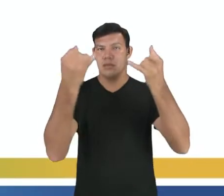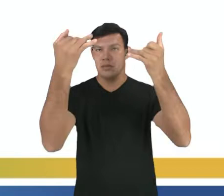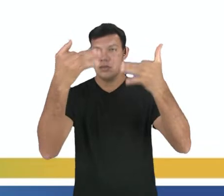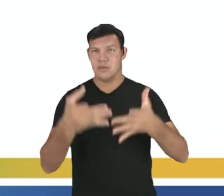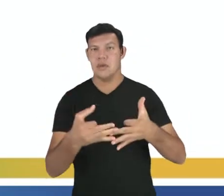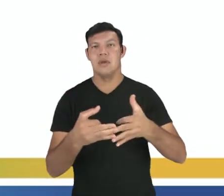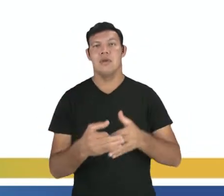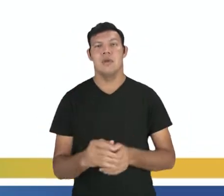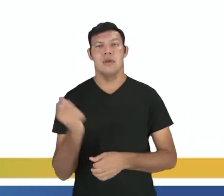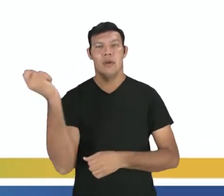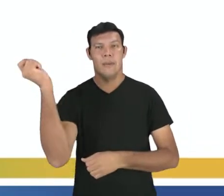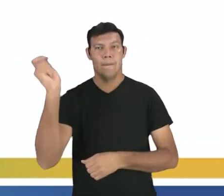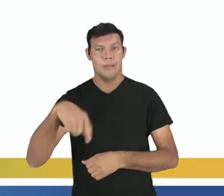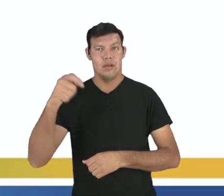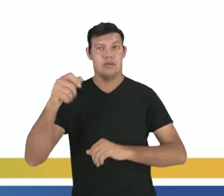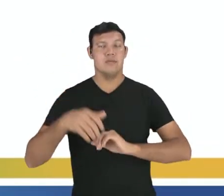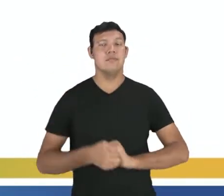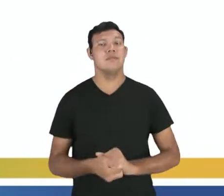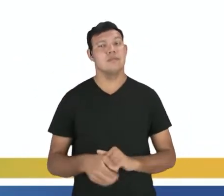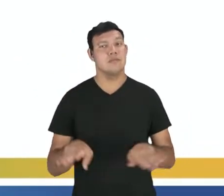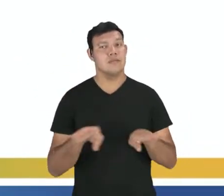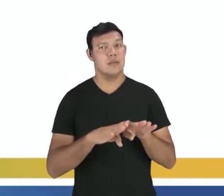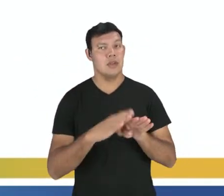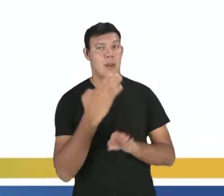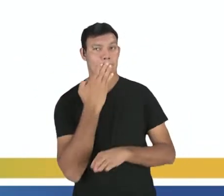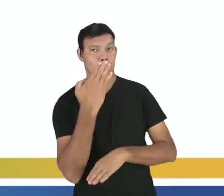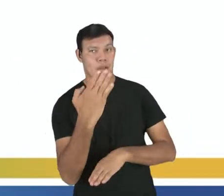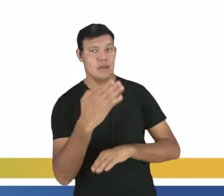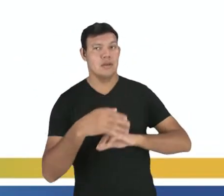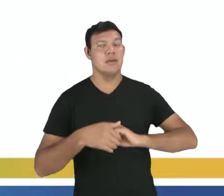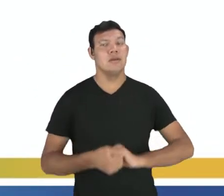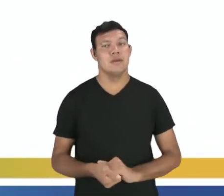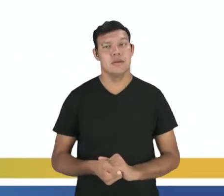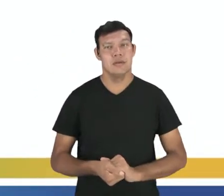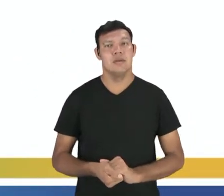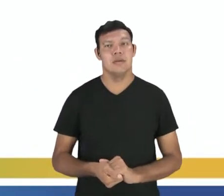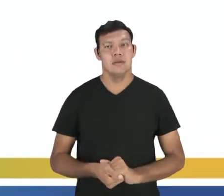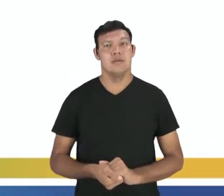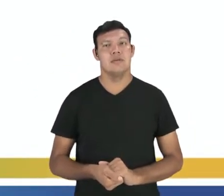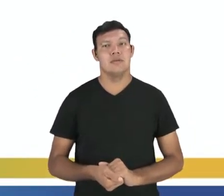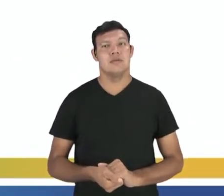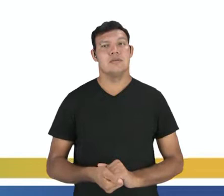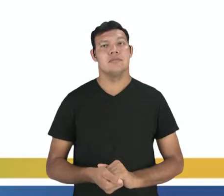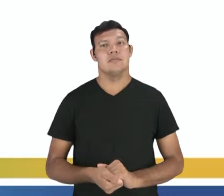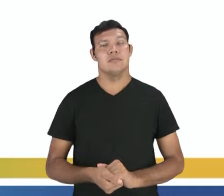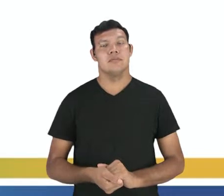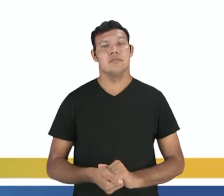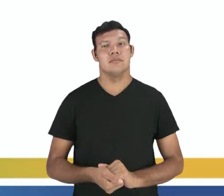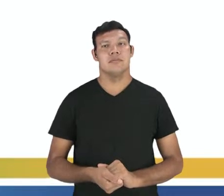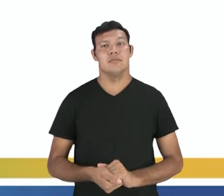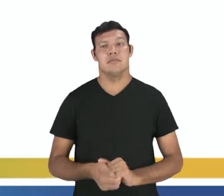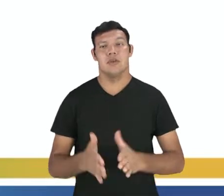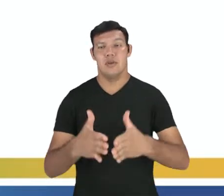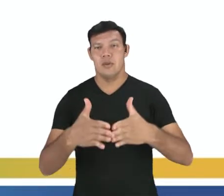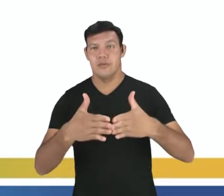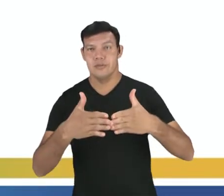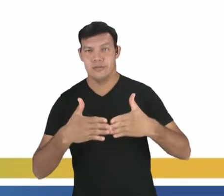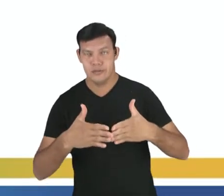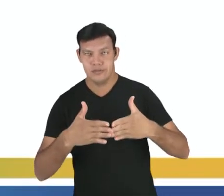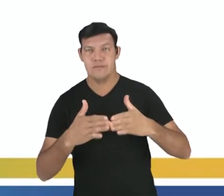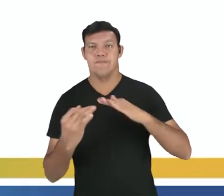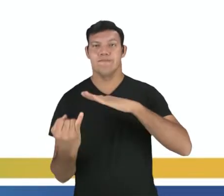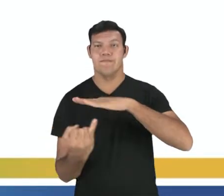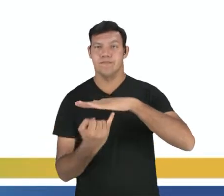possibilidade, para fazer pedido e para pedir permissão num formato um pouco mais